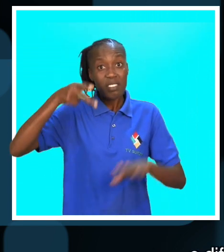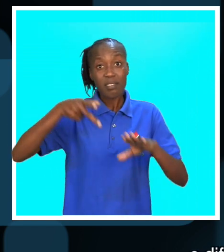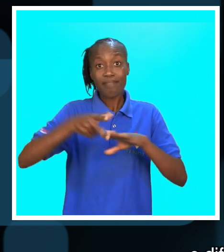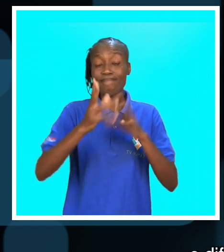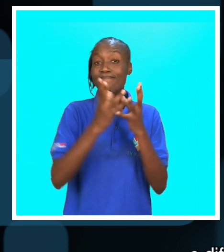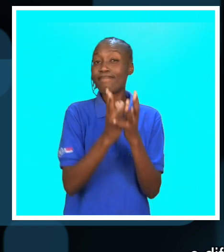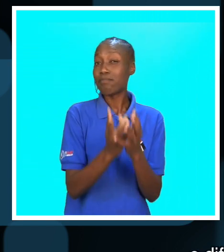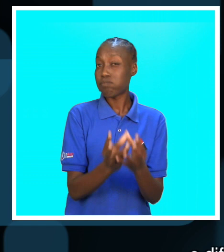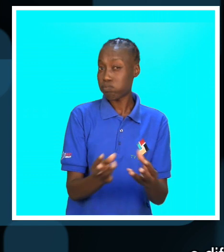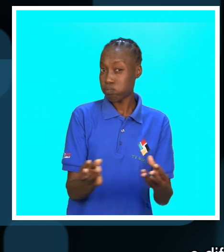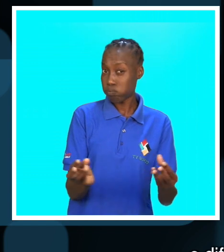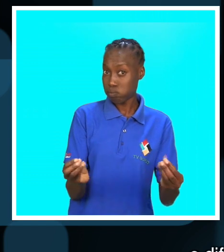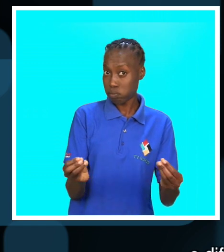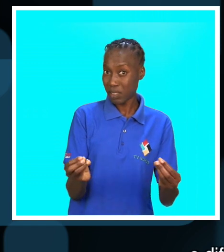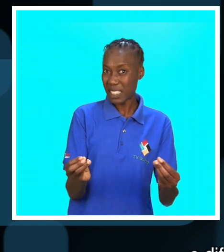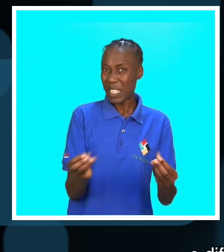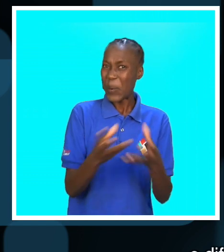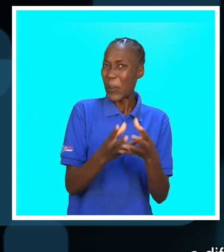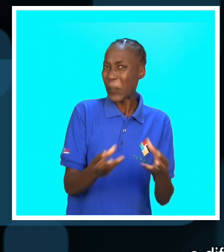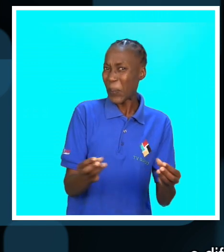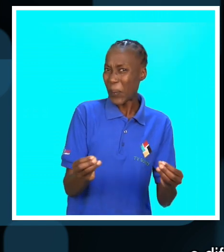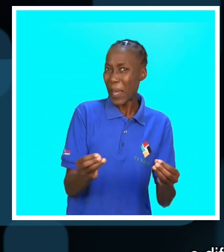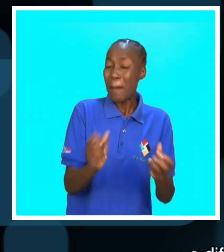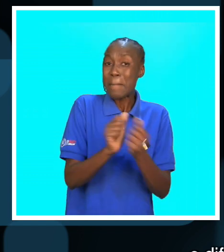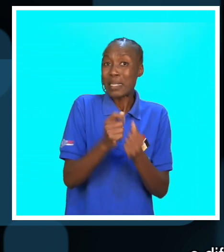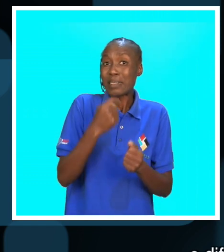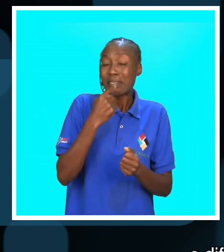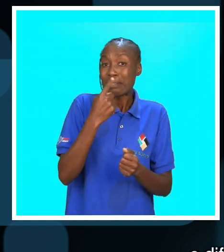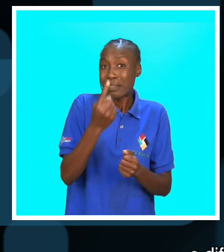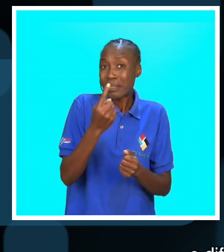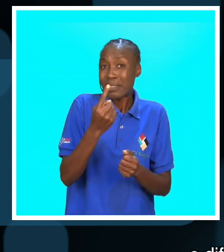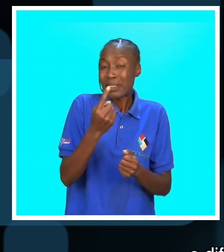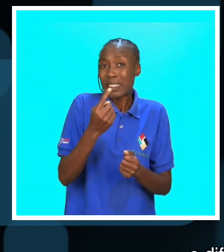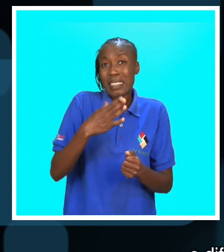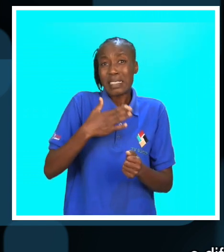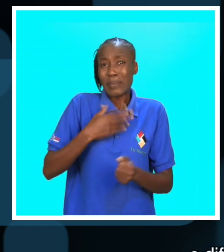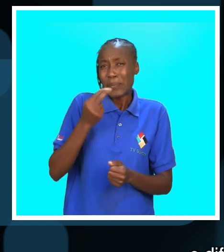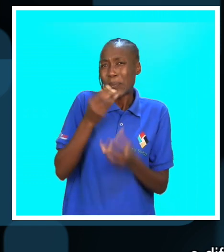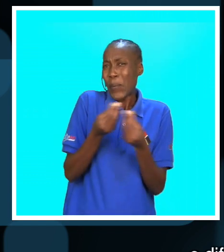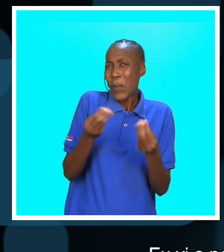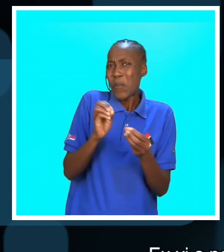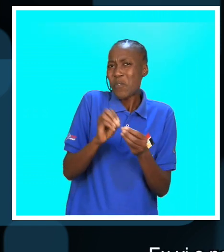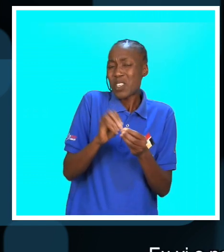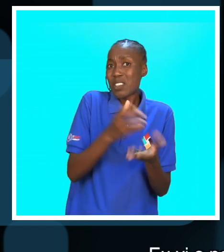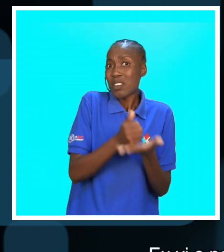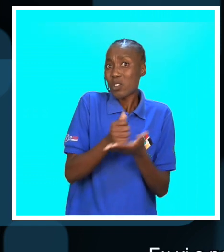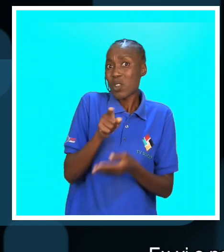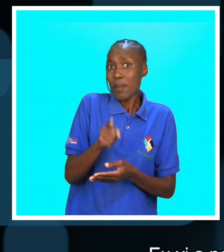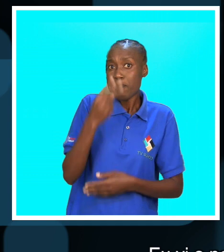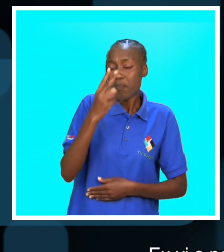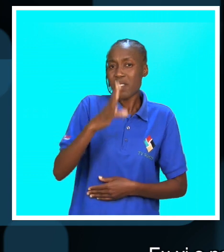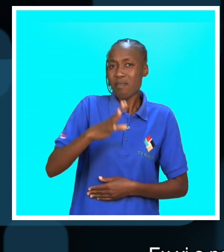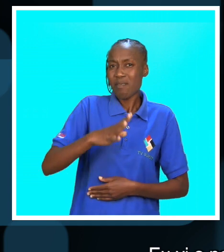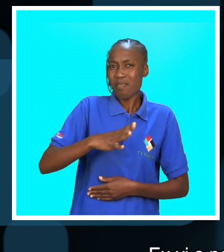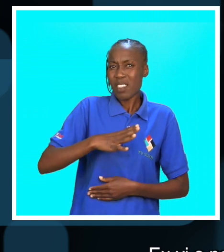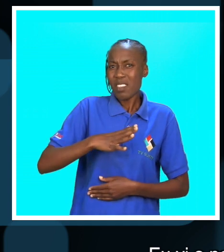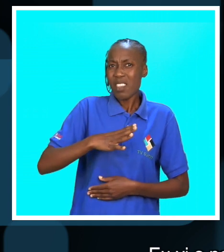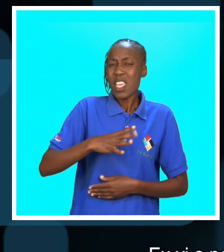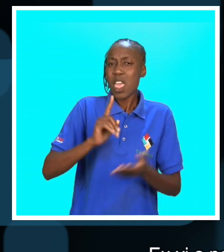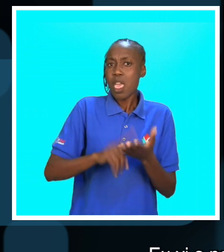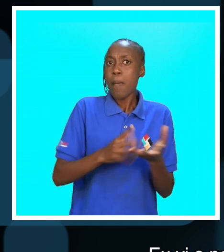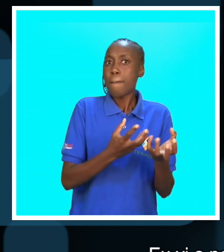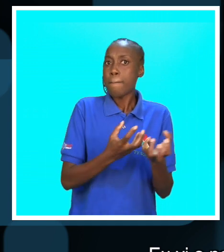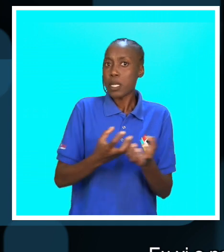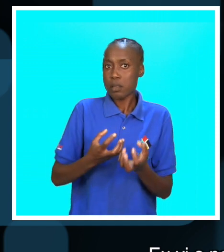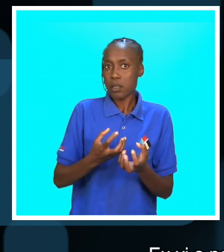Difícil não diria cura, mas difícil de lidar com ela, não é? Por ser uma doença degenerativa, eu vi a necessidade de